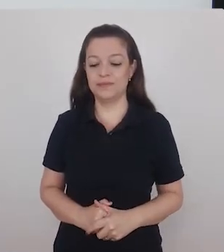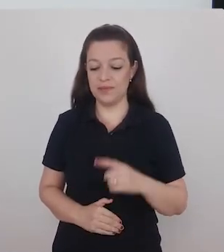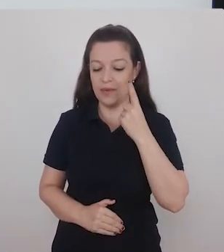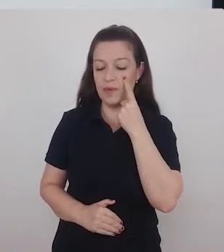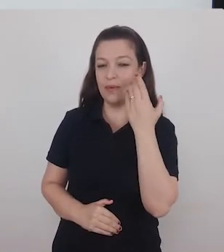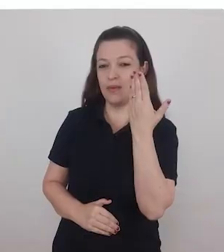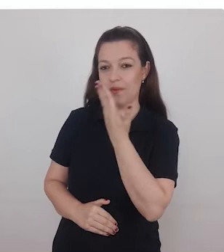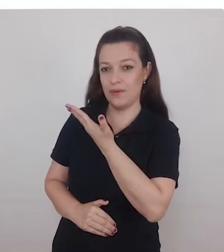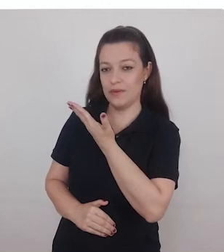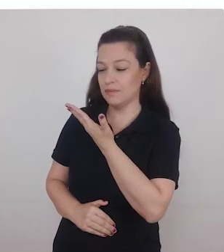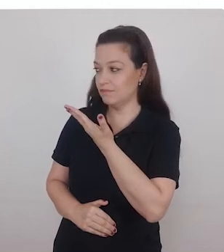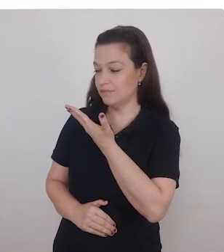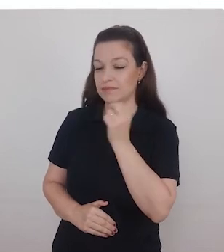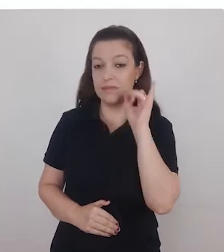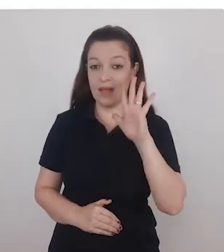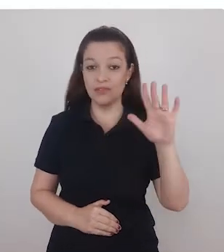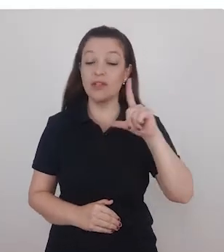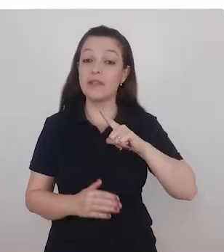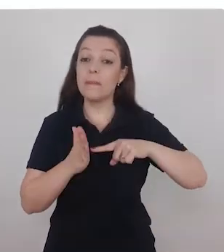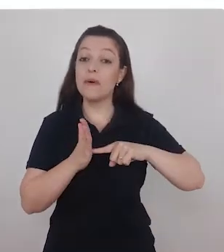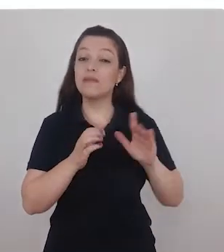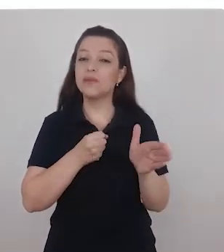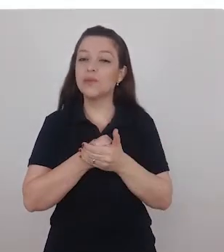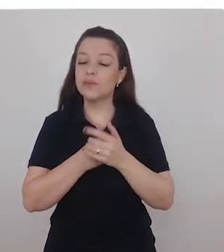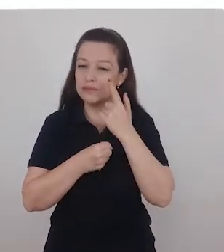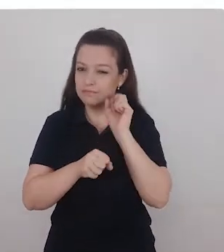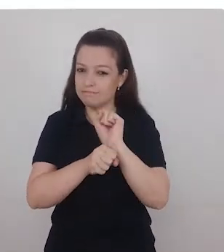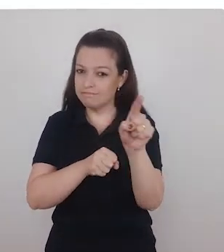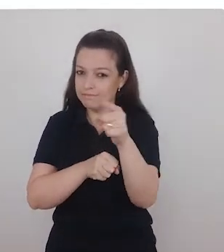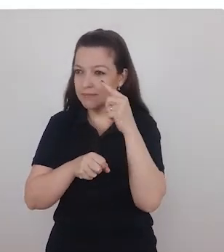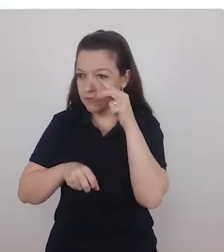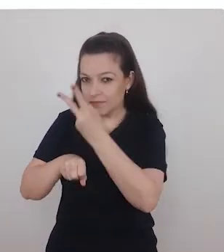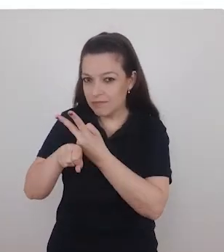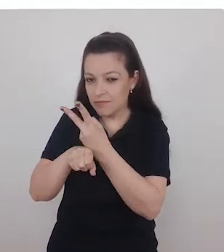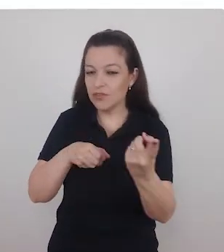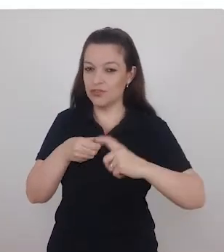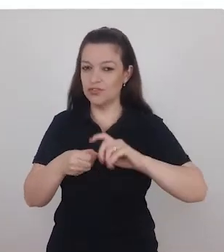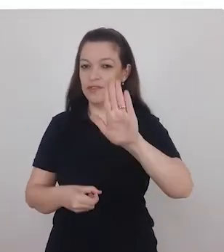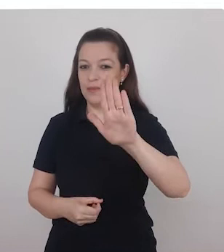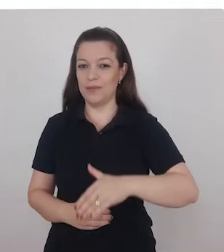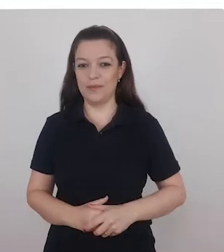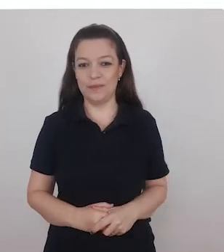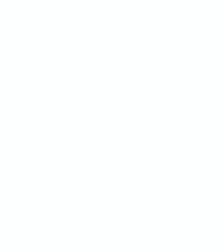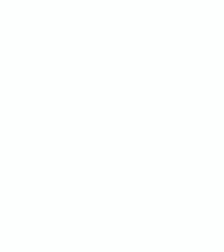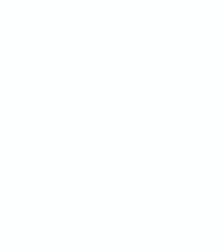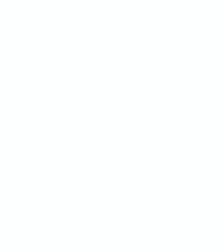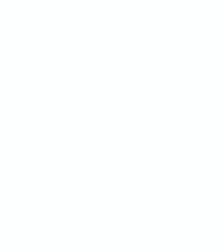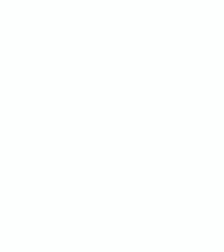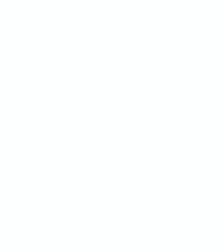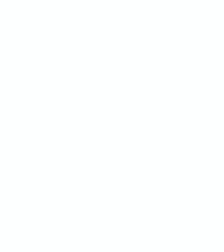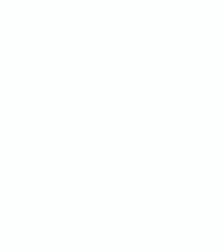Observem aqui a imagem. Tem um parafuso escondido nessa imagem. Eu vou dar um tempinho para vocês encontrá-lo. Já volto.